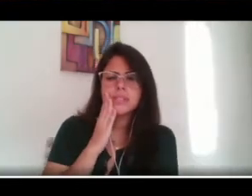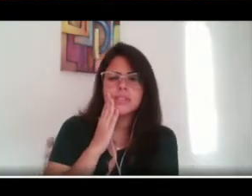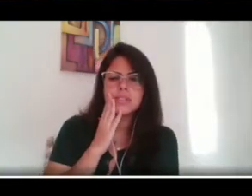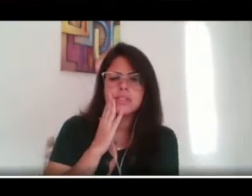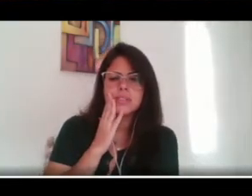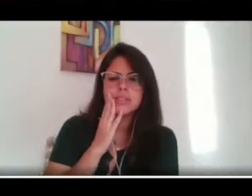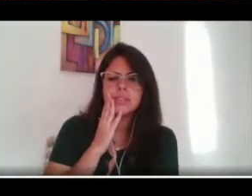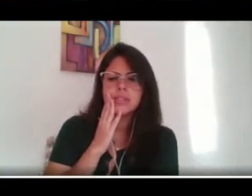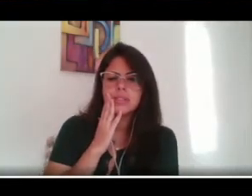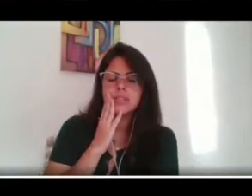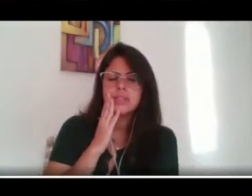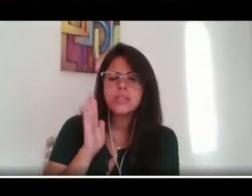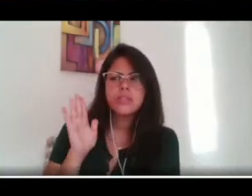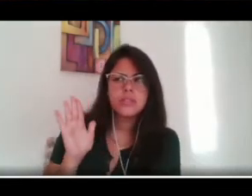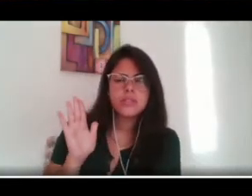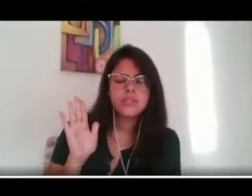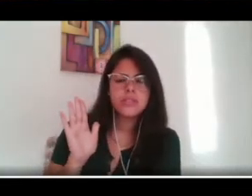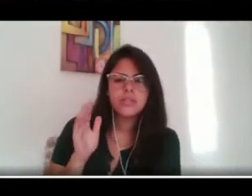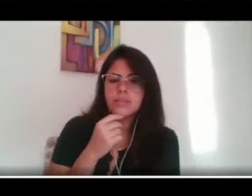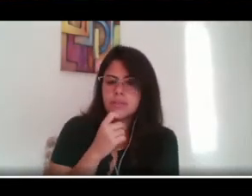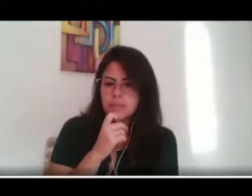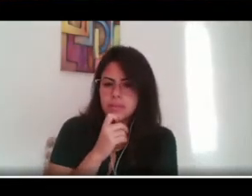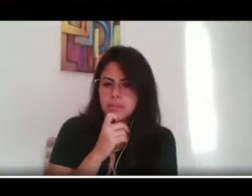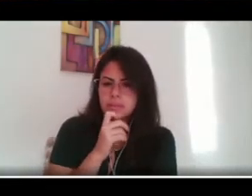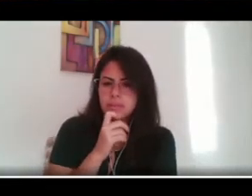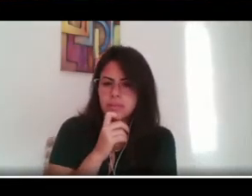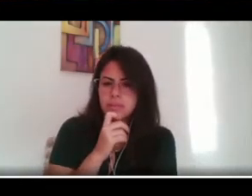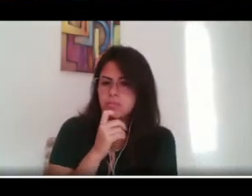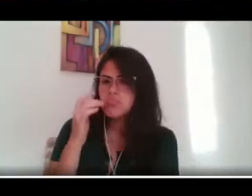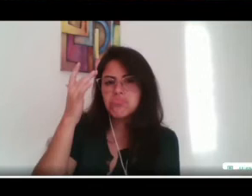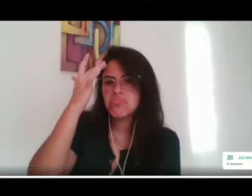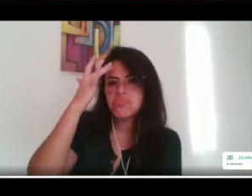Não sei. O que o calendário do curso está falando?